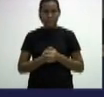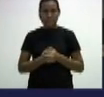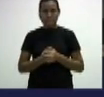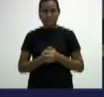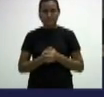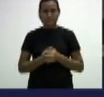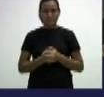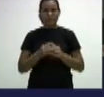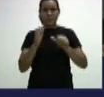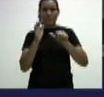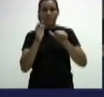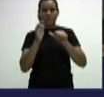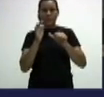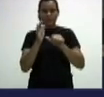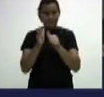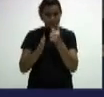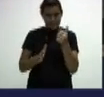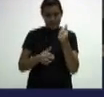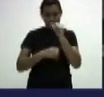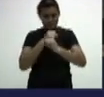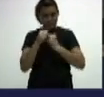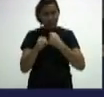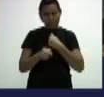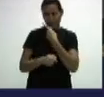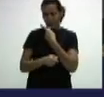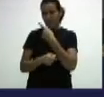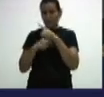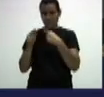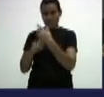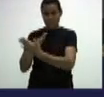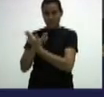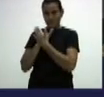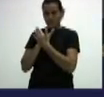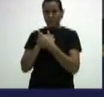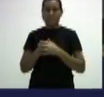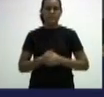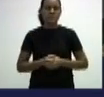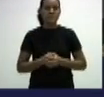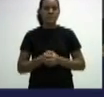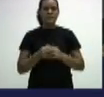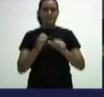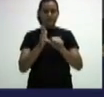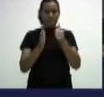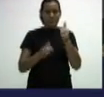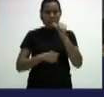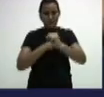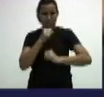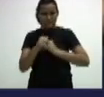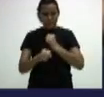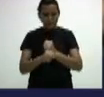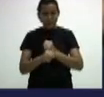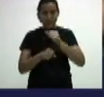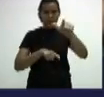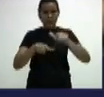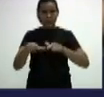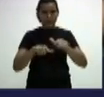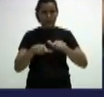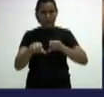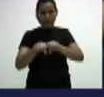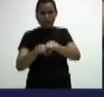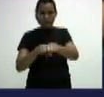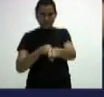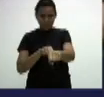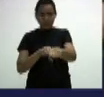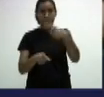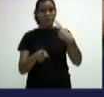eu vou falar depois, você me ajuda. No primeiro ano, a gente trabalha, acho que é interessante você trabalhar com uma formação, porque